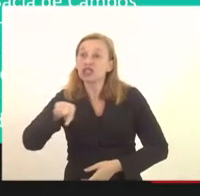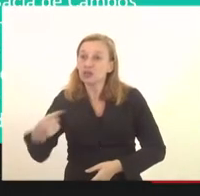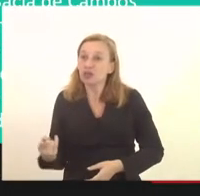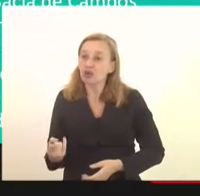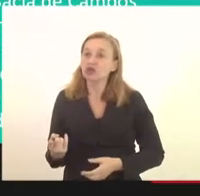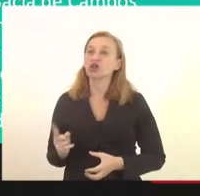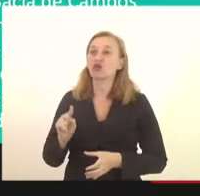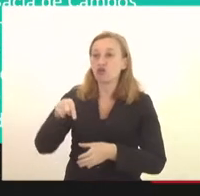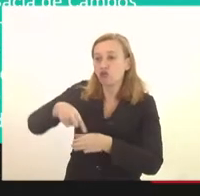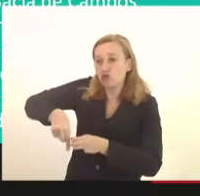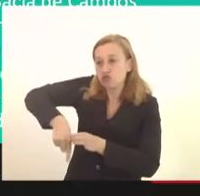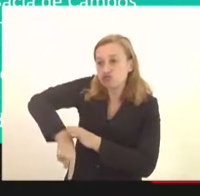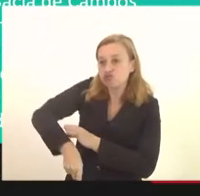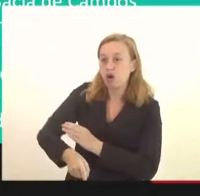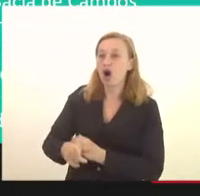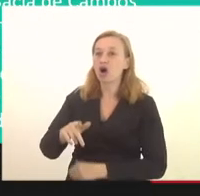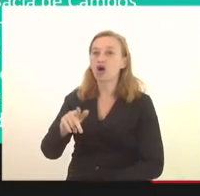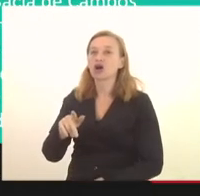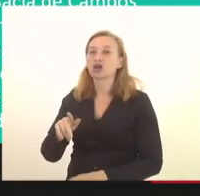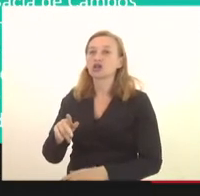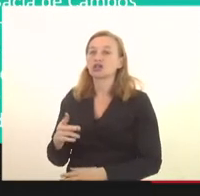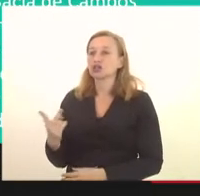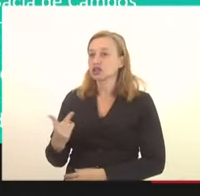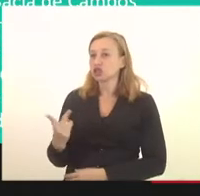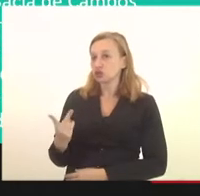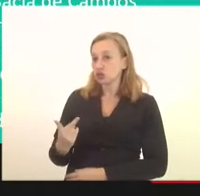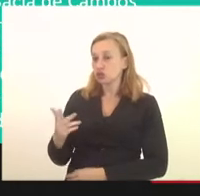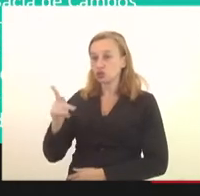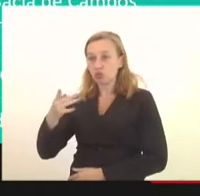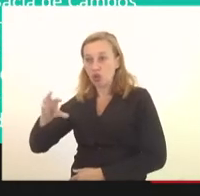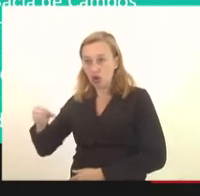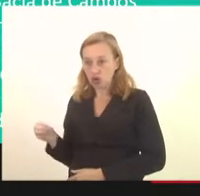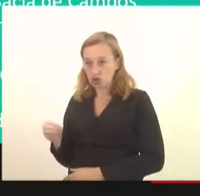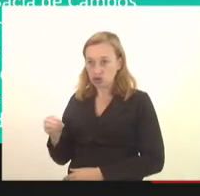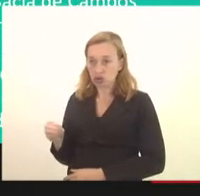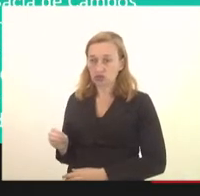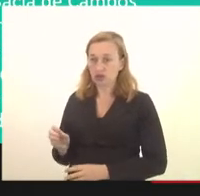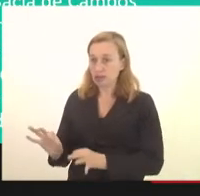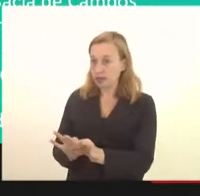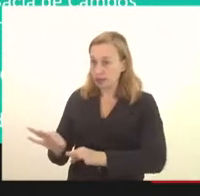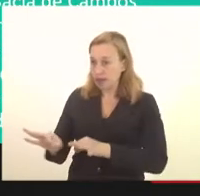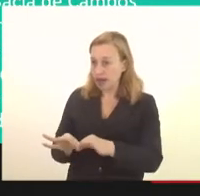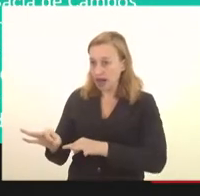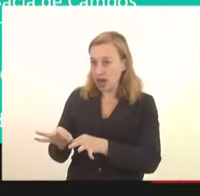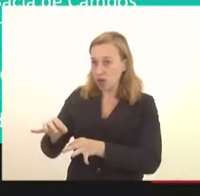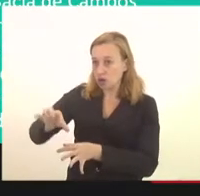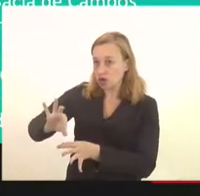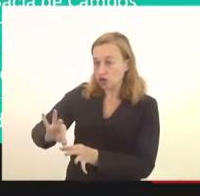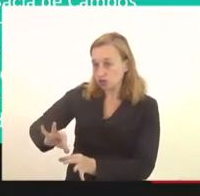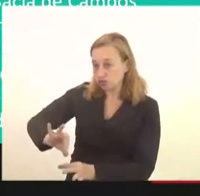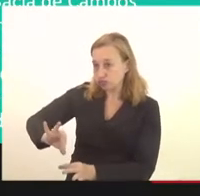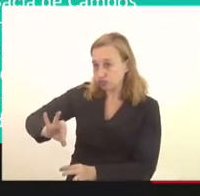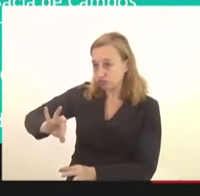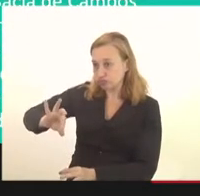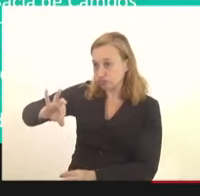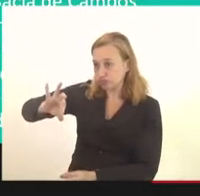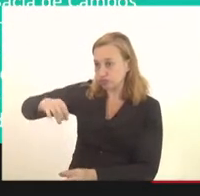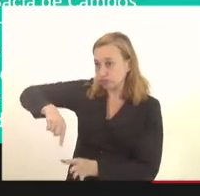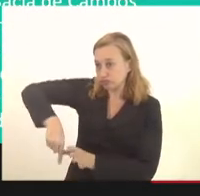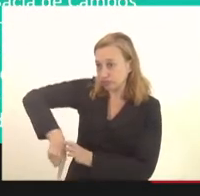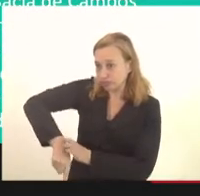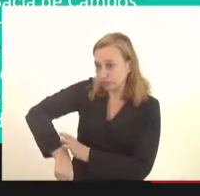furar dois poços, um em cada uma dessas estruturas aqui em 2023 e 22 e 23. Então, nos